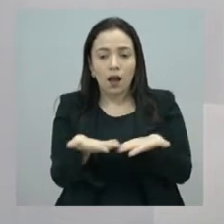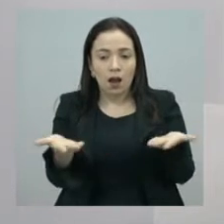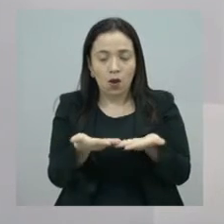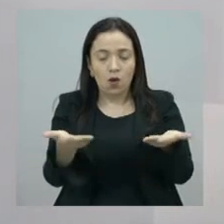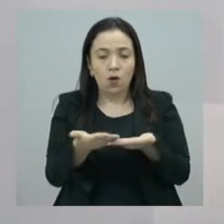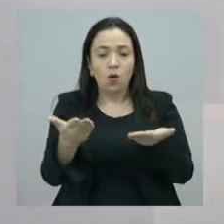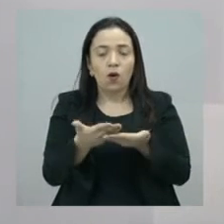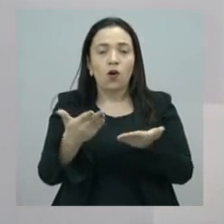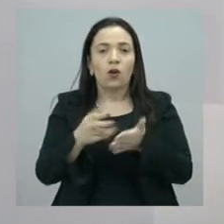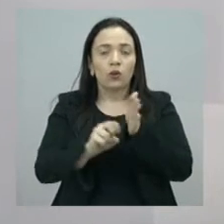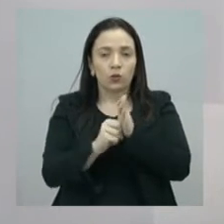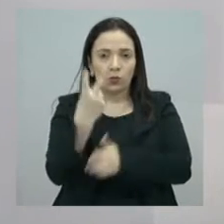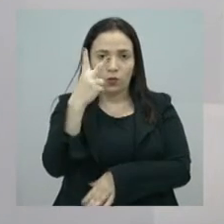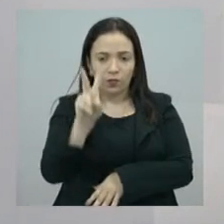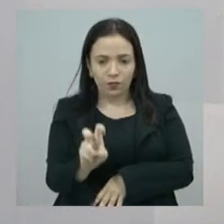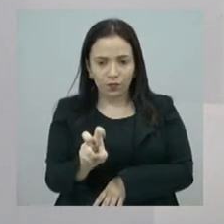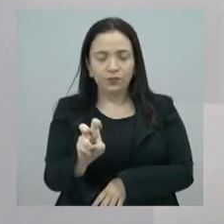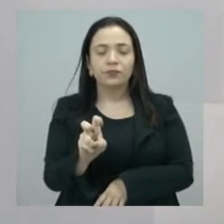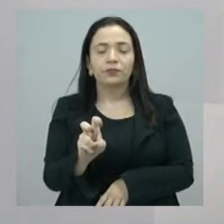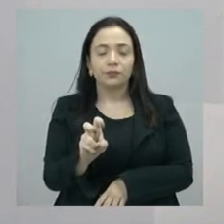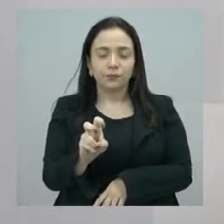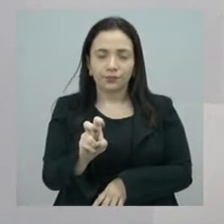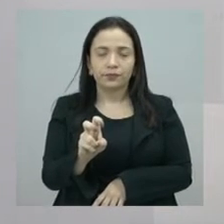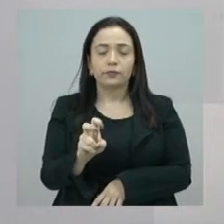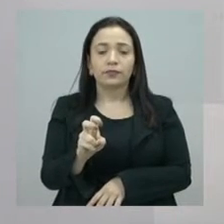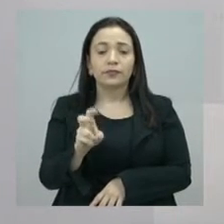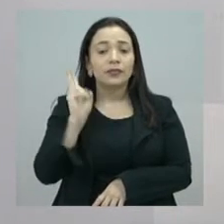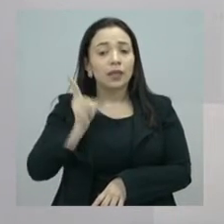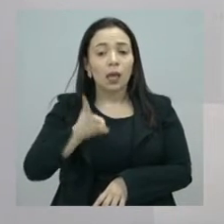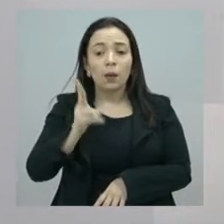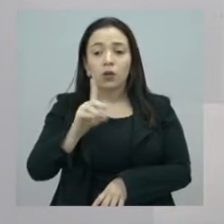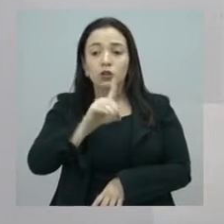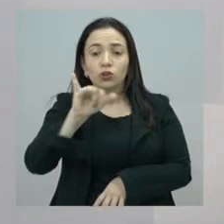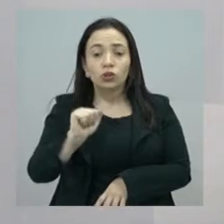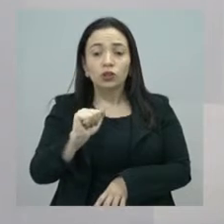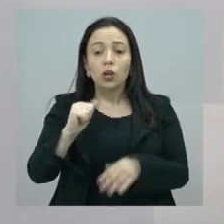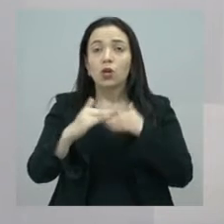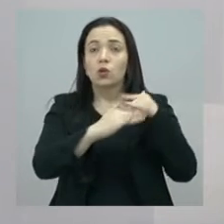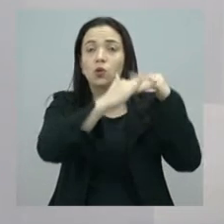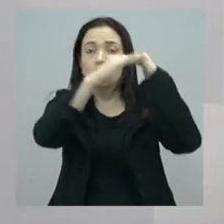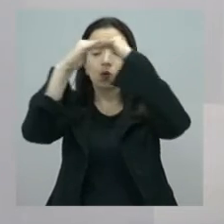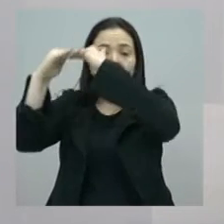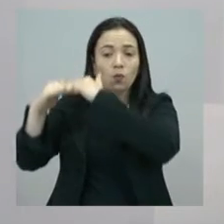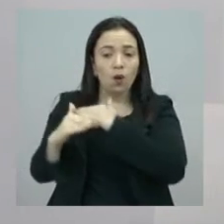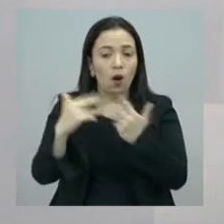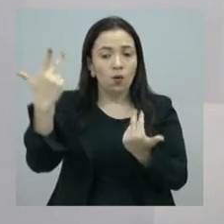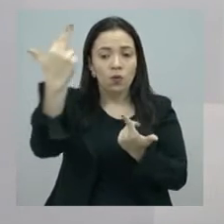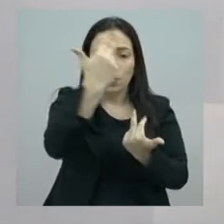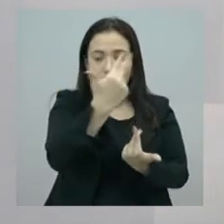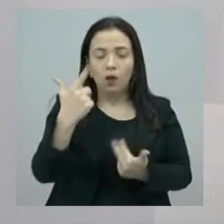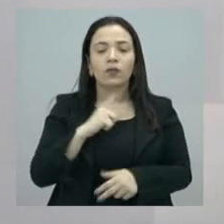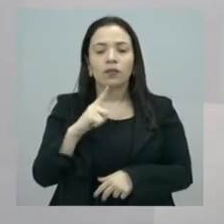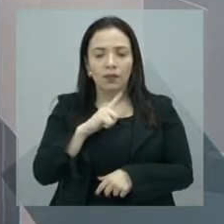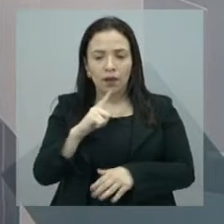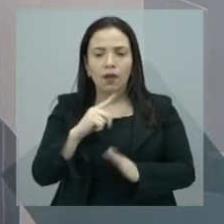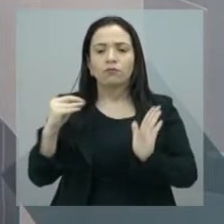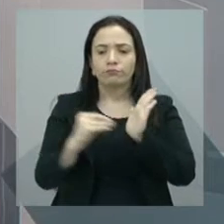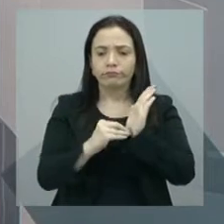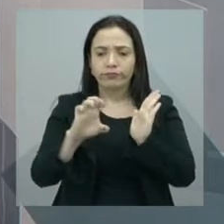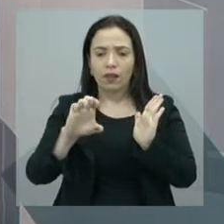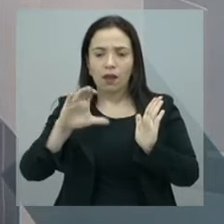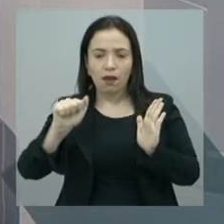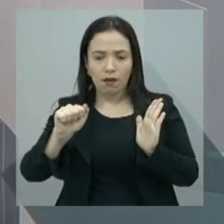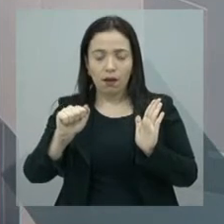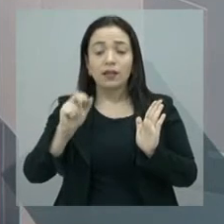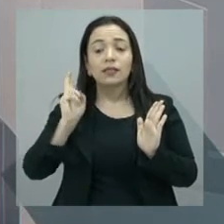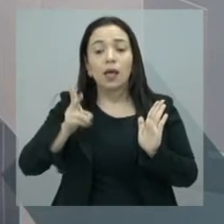acontecer o segundo processo, ele sempre é uma data unificada, também prevista no ECA, que é o